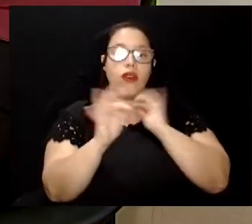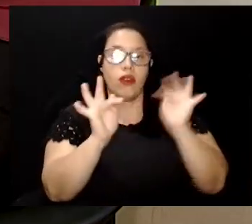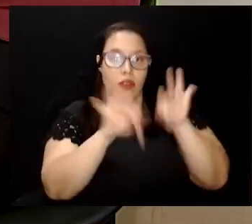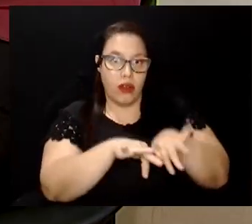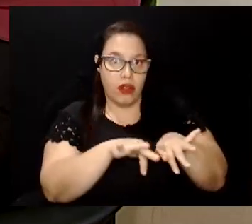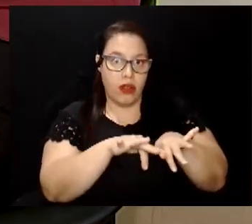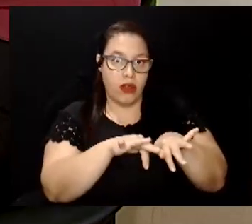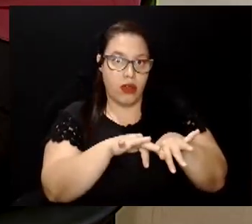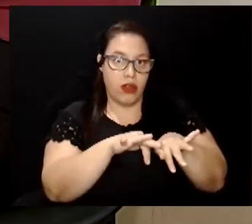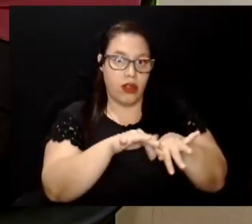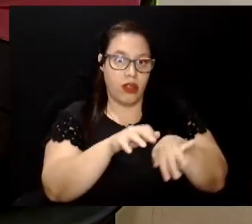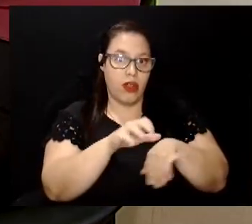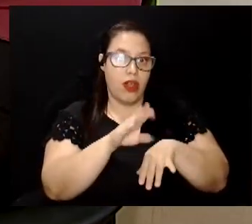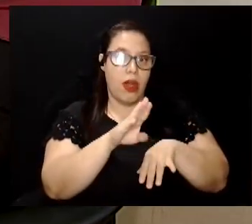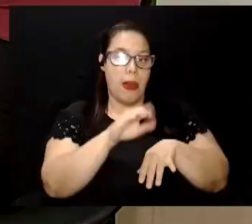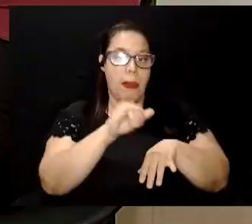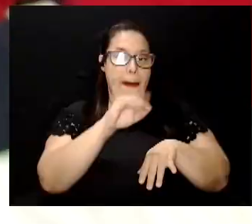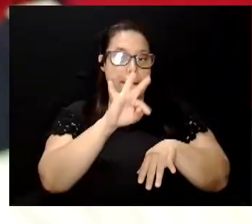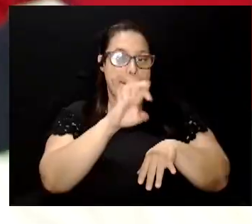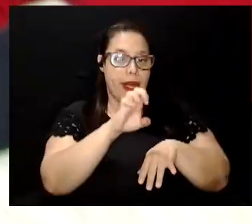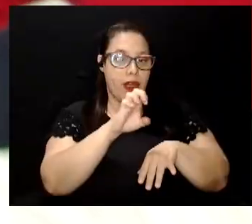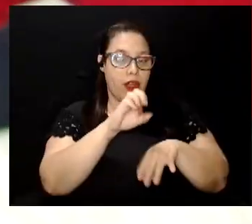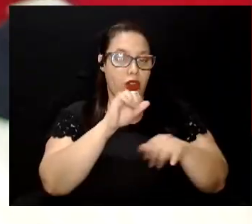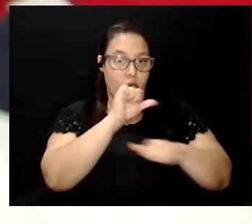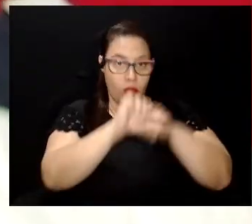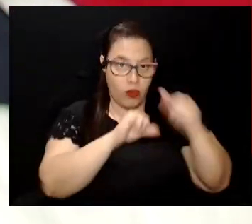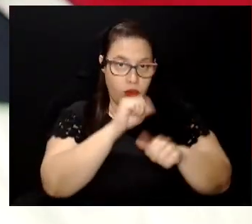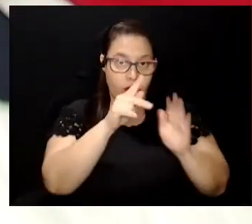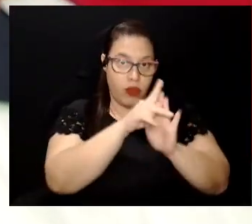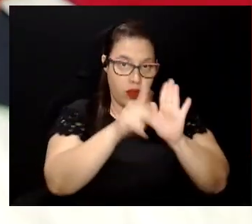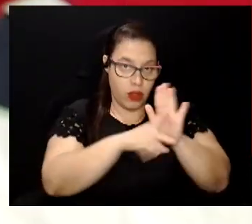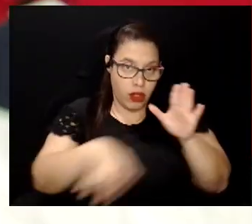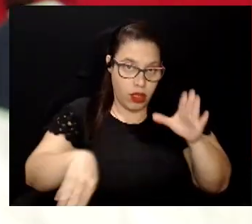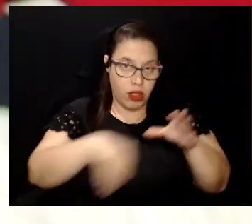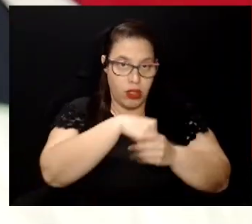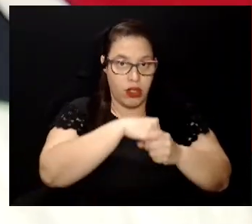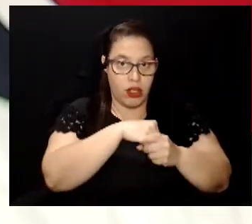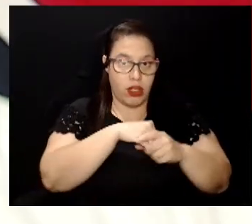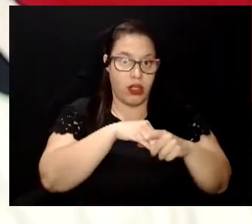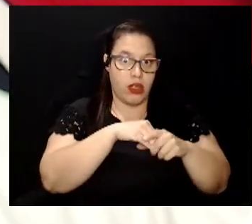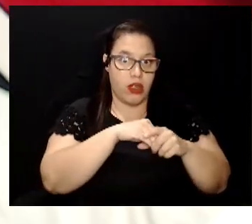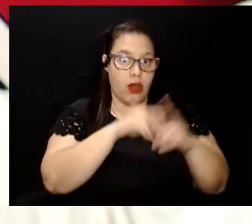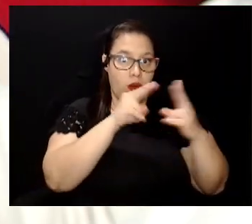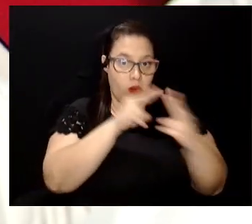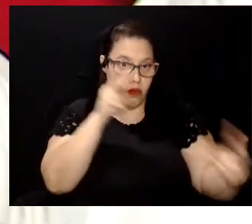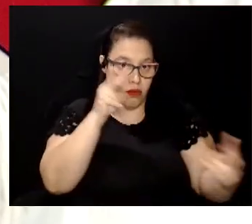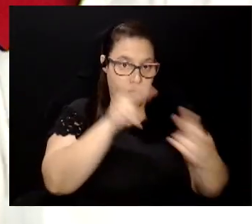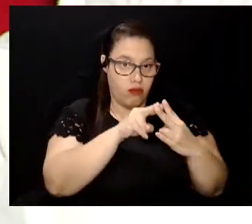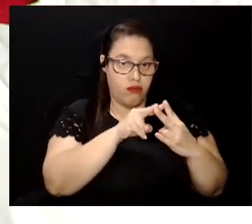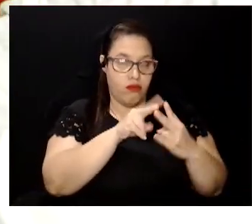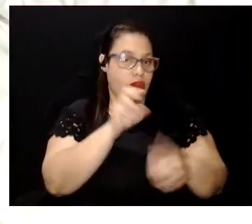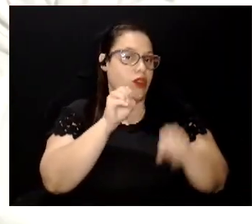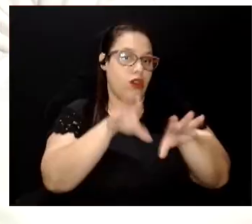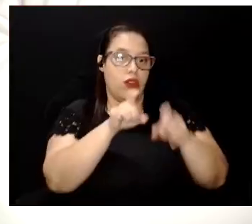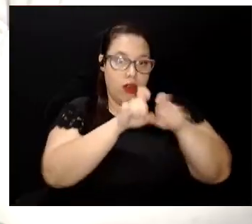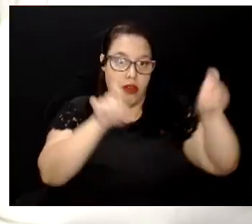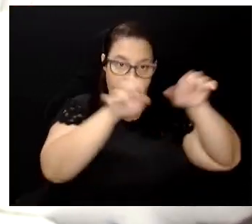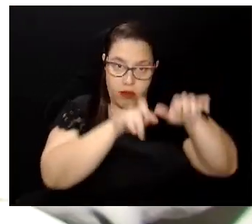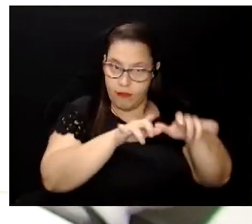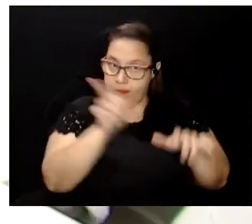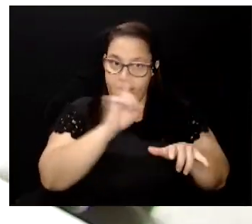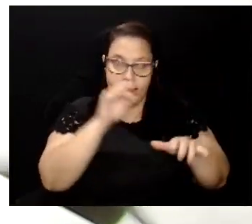é um projeto de inserção ao mundo digital. Então não é aula de informática, é realmente a inserção ao mundo digital, que